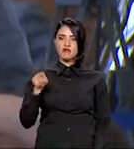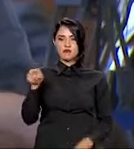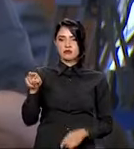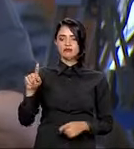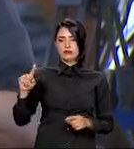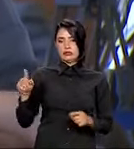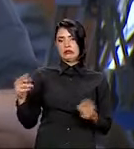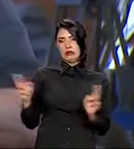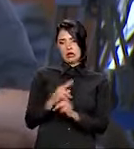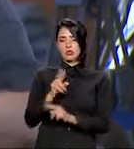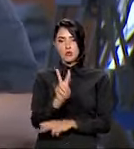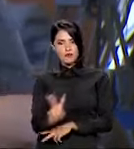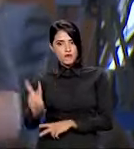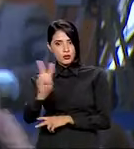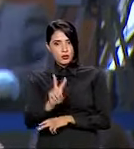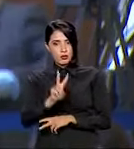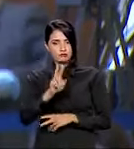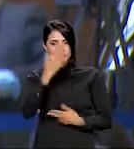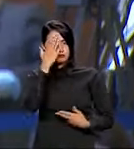Venezuela. Muito obrigado.